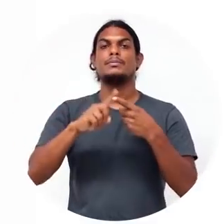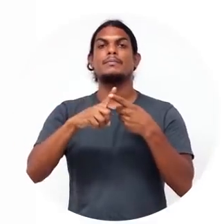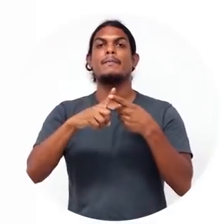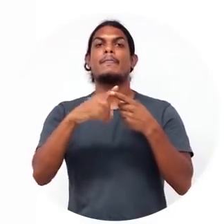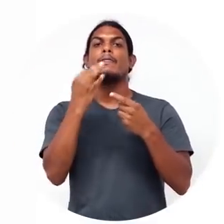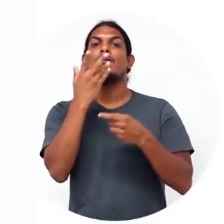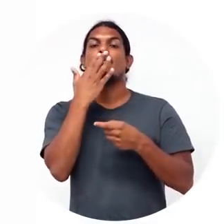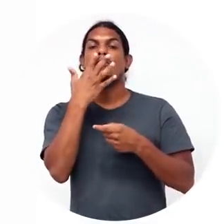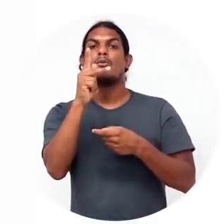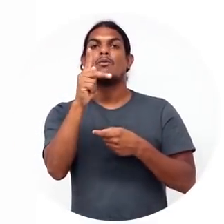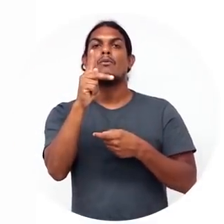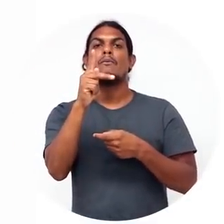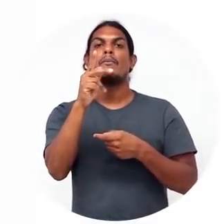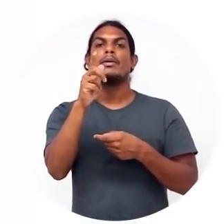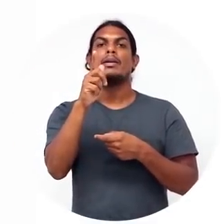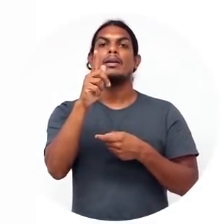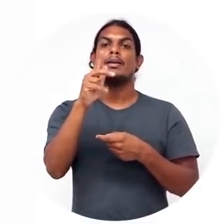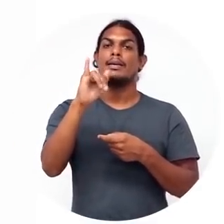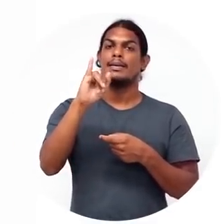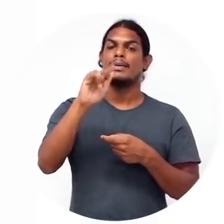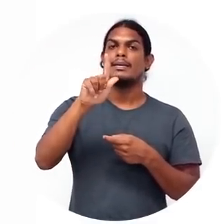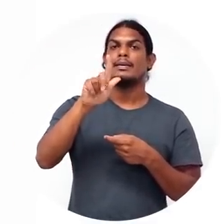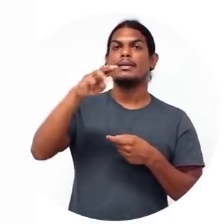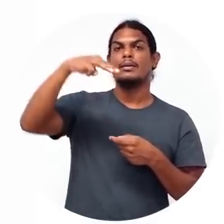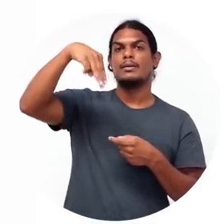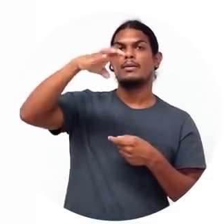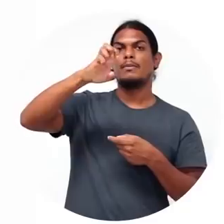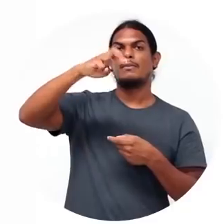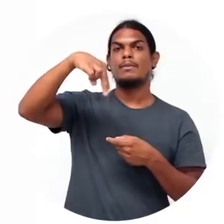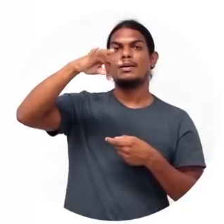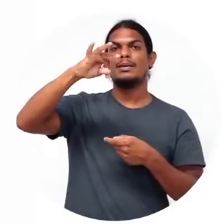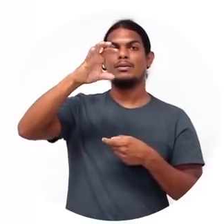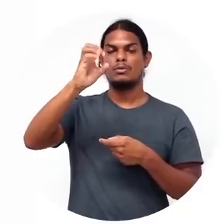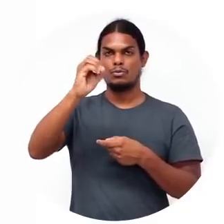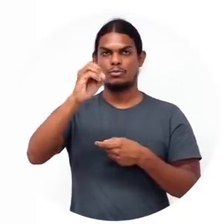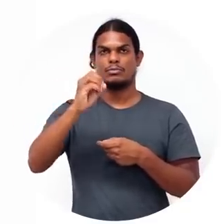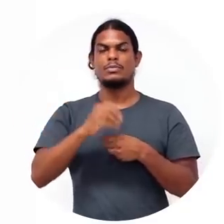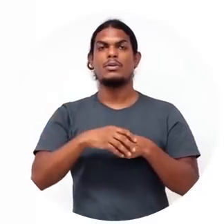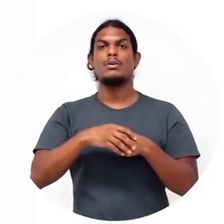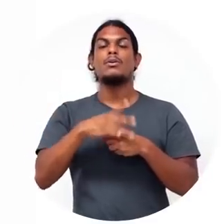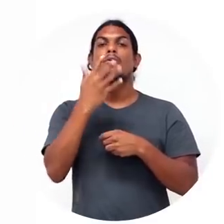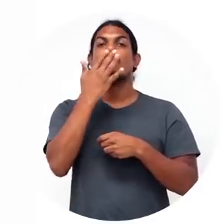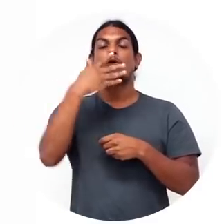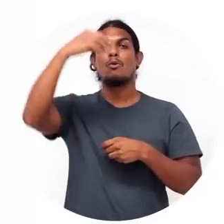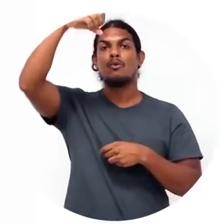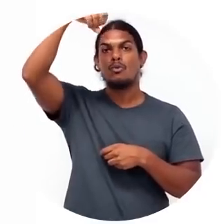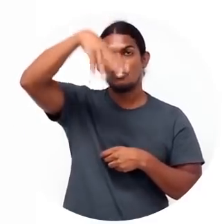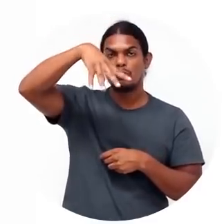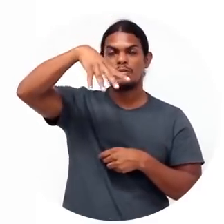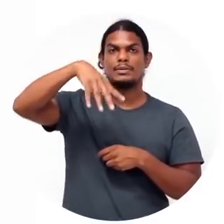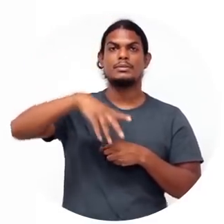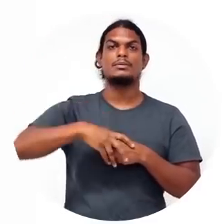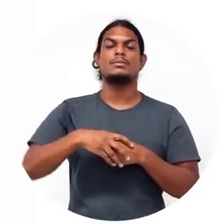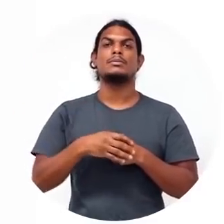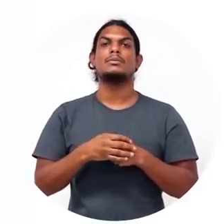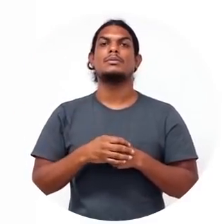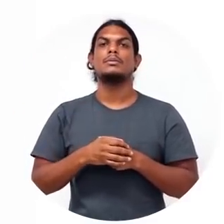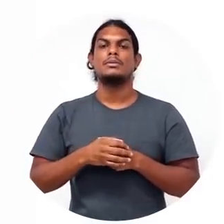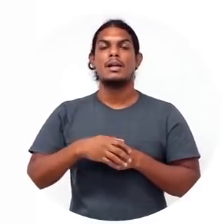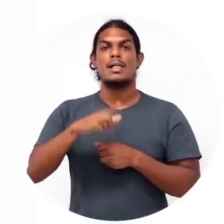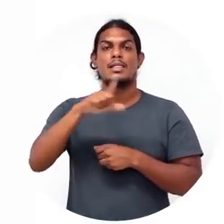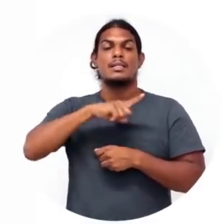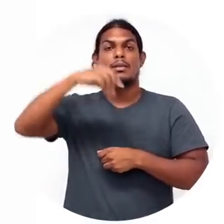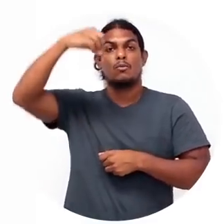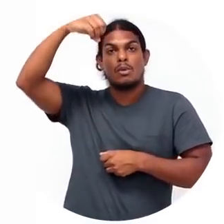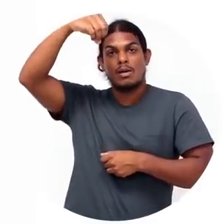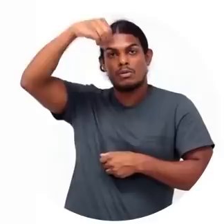primária e cor-pigmento primária. A cor-luz, como o nome próprio já está dizendo, são cores de luzes,